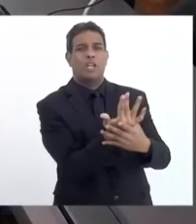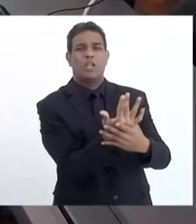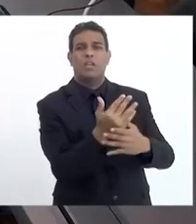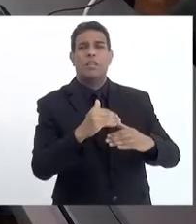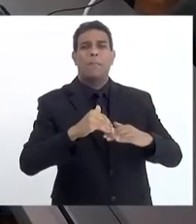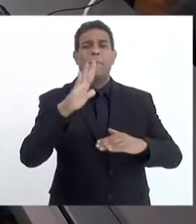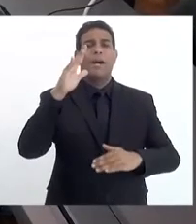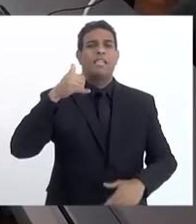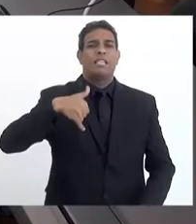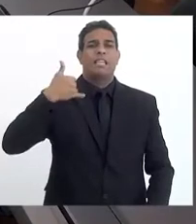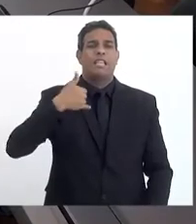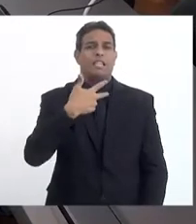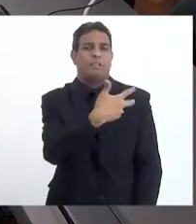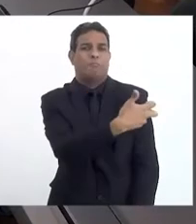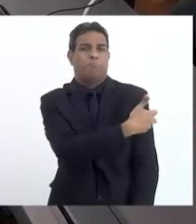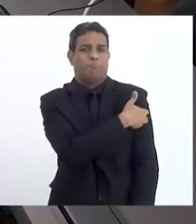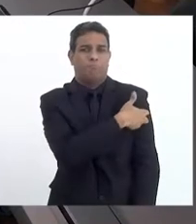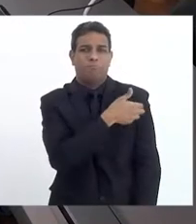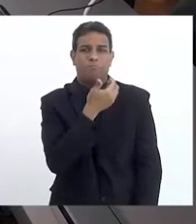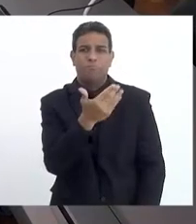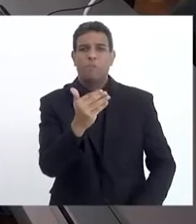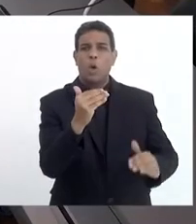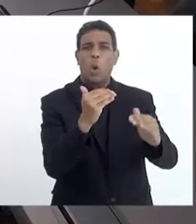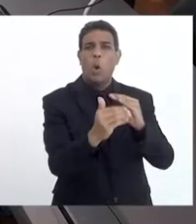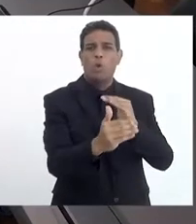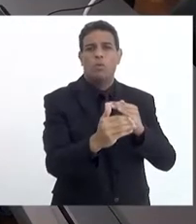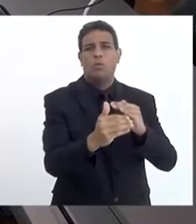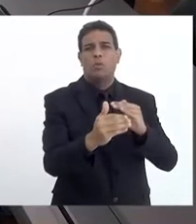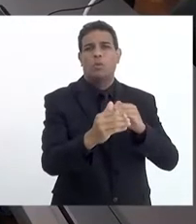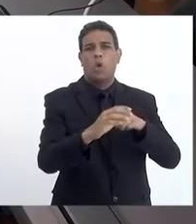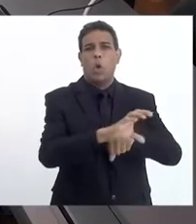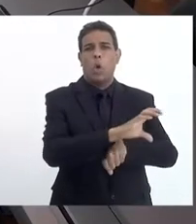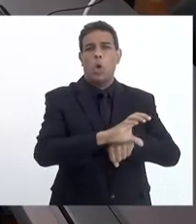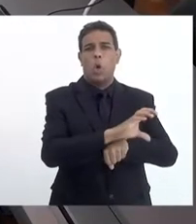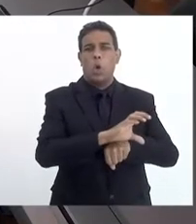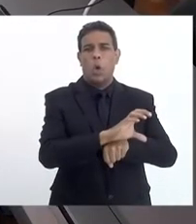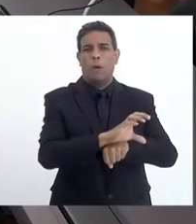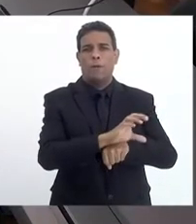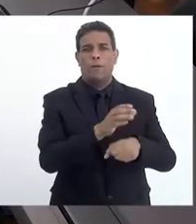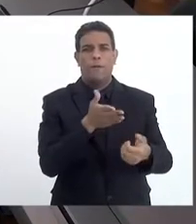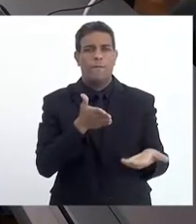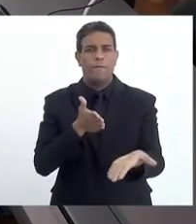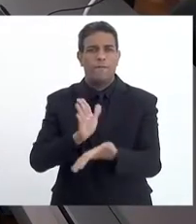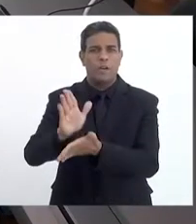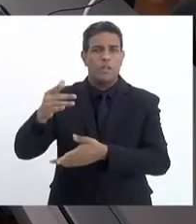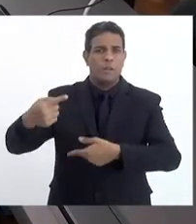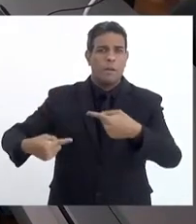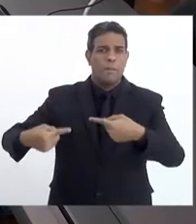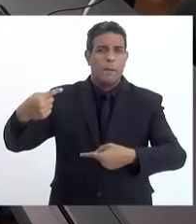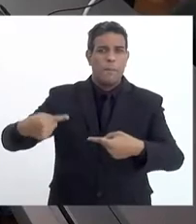12. Parecer pela injuridicidade. E no 36 também. Pela injuridicidade. Em discussão e